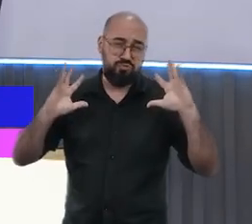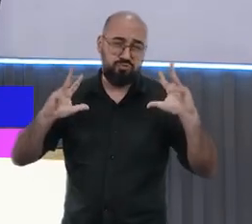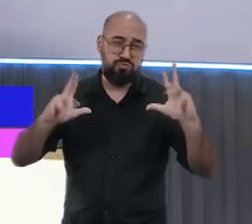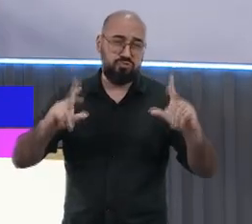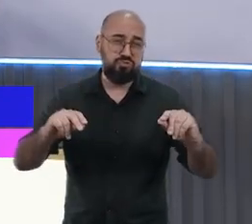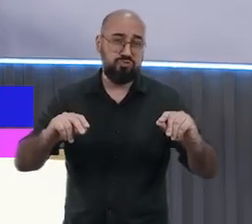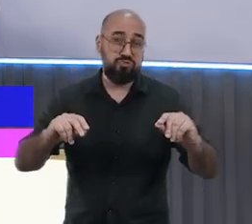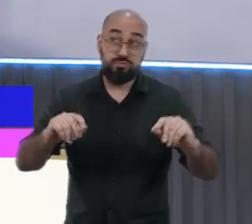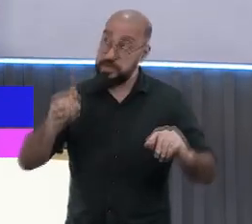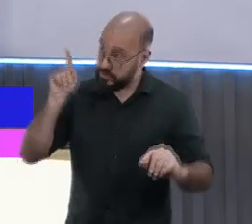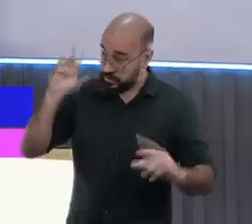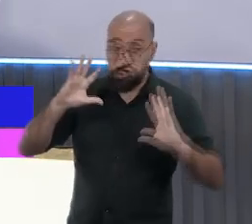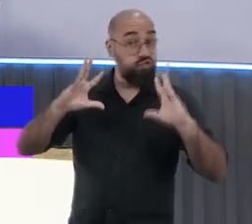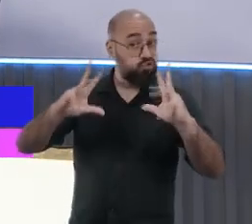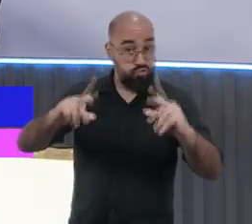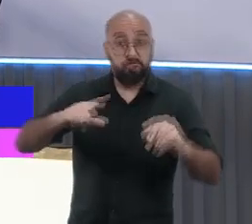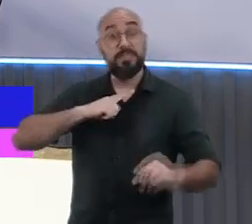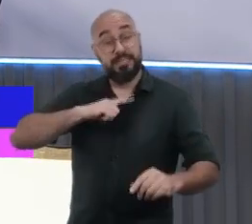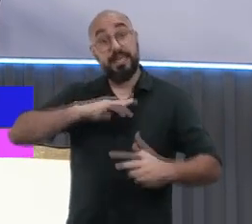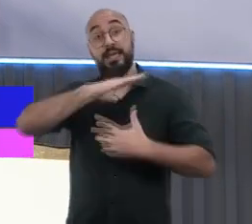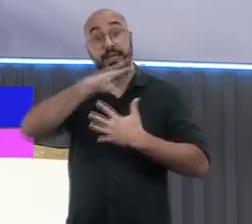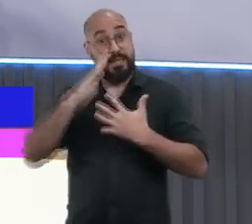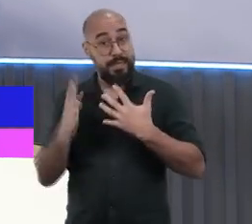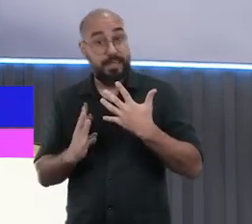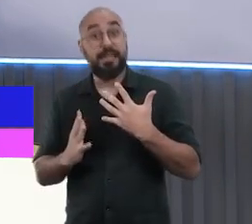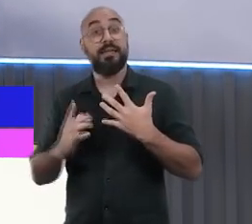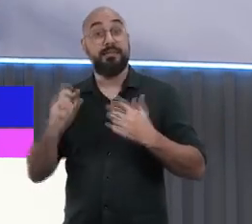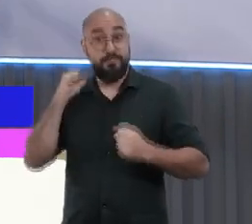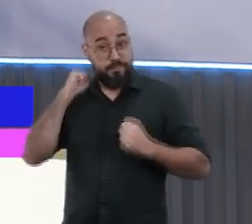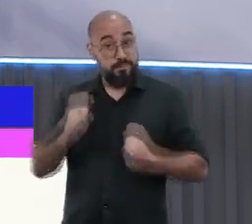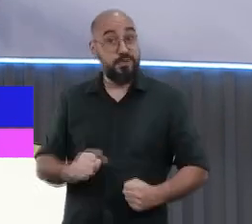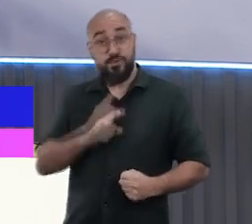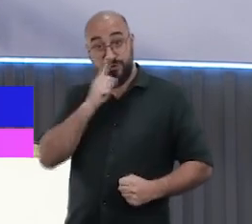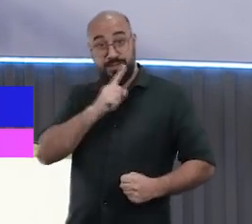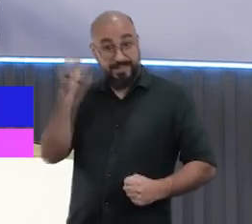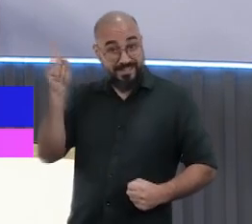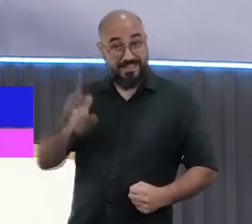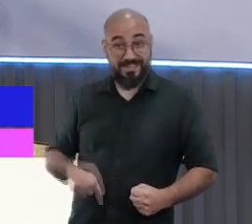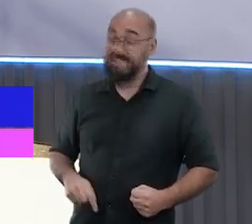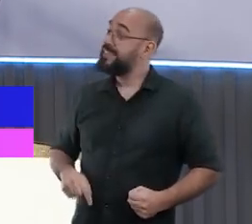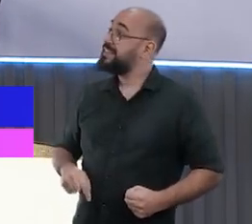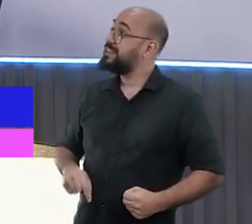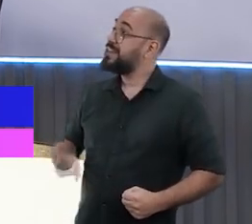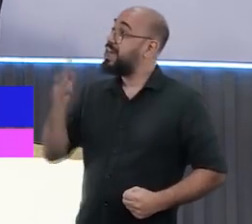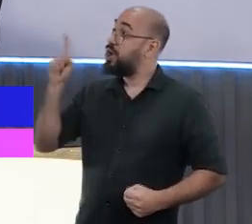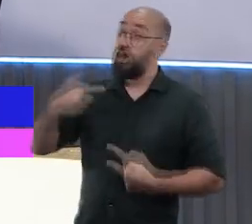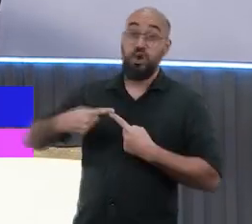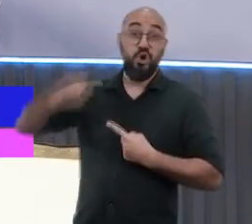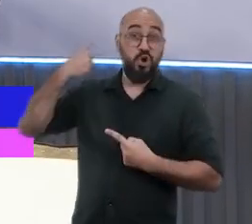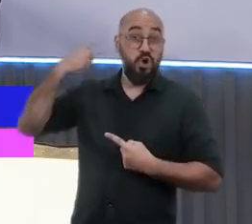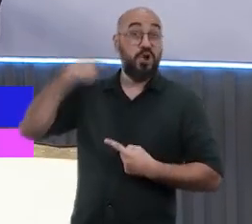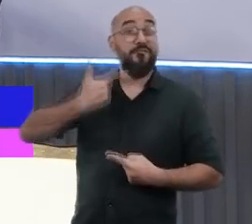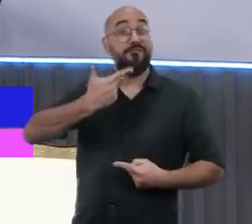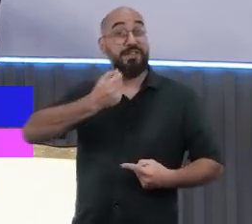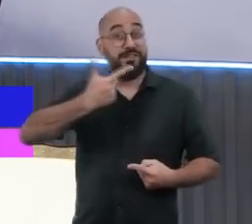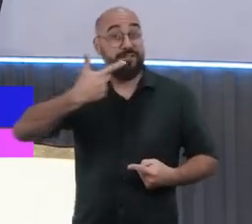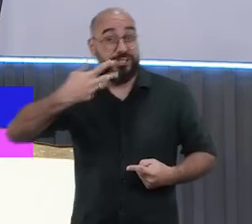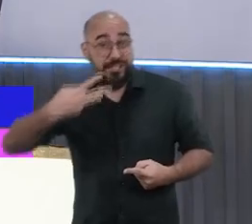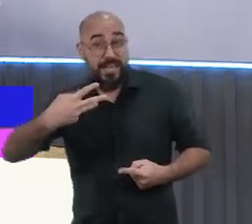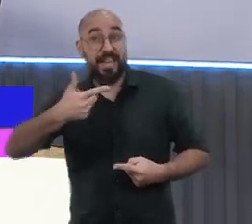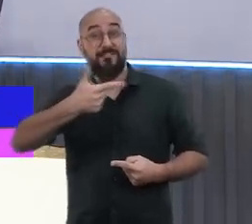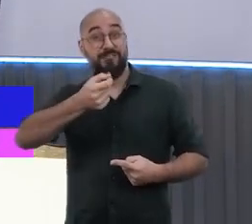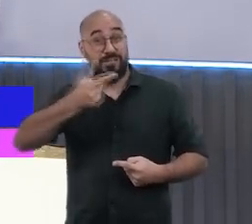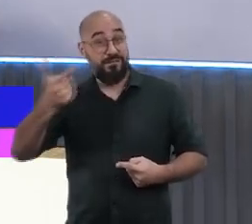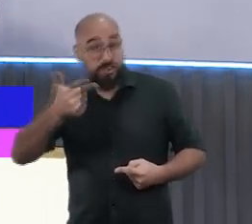temporadas passadas, temporadas atuais, o Clamor da Meia-Noite, a Cura do Pecado, o livro de Daniel, temporada 23, temporada